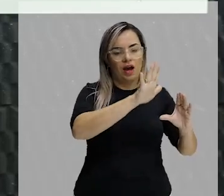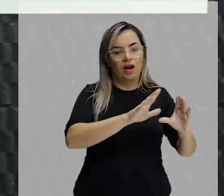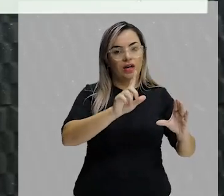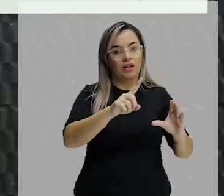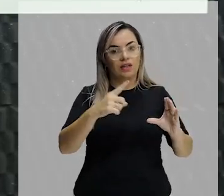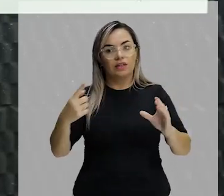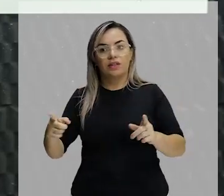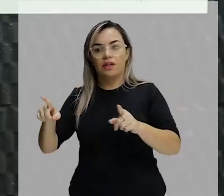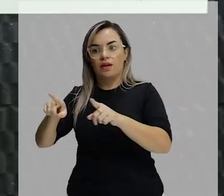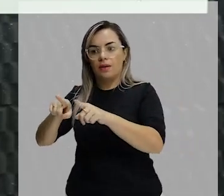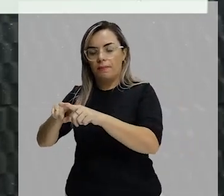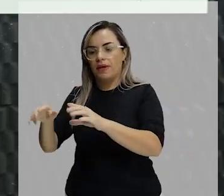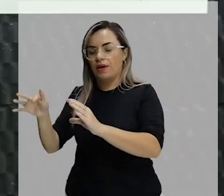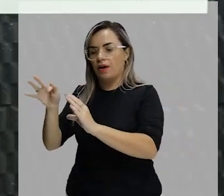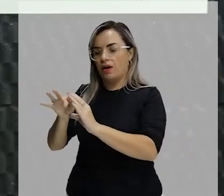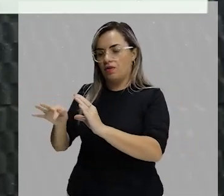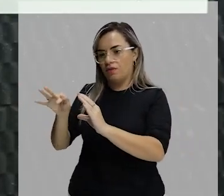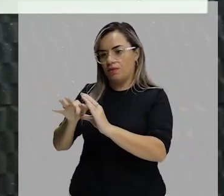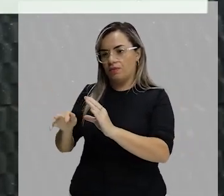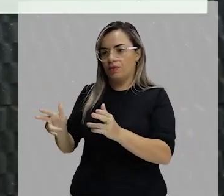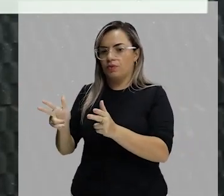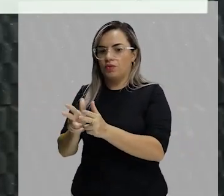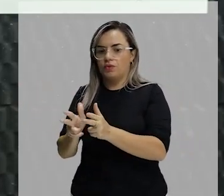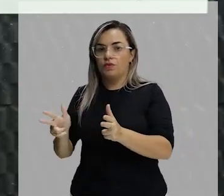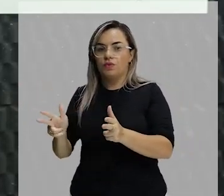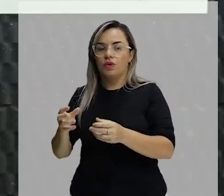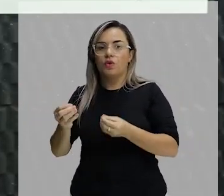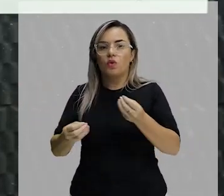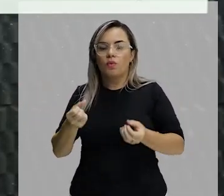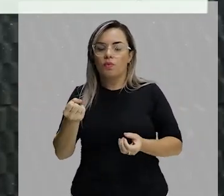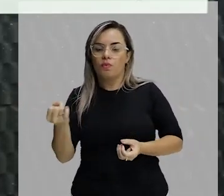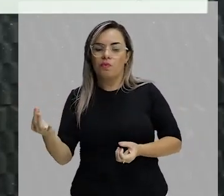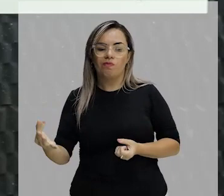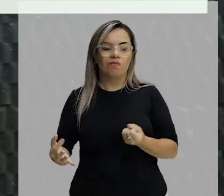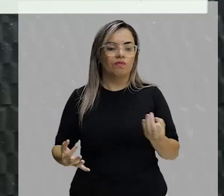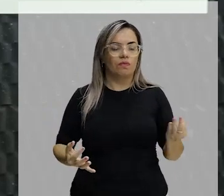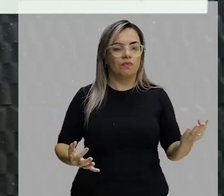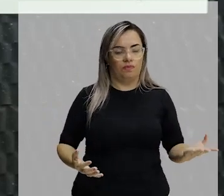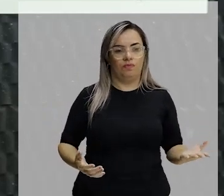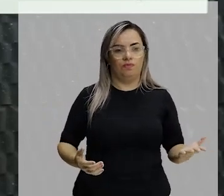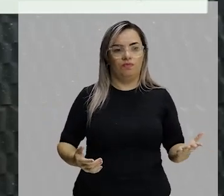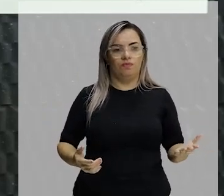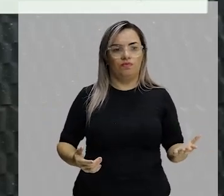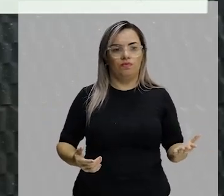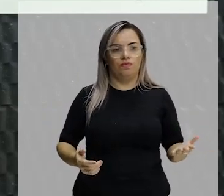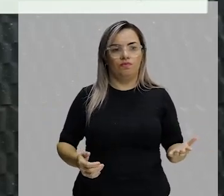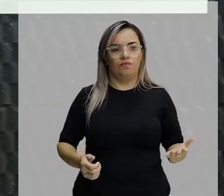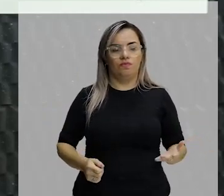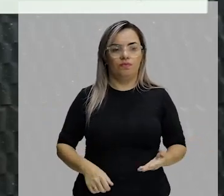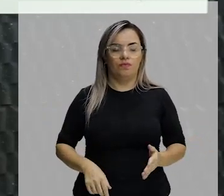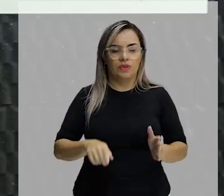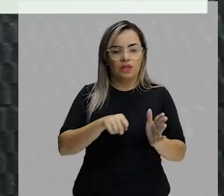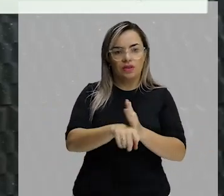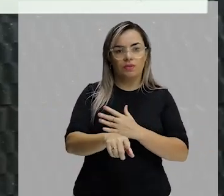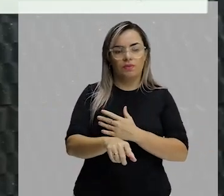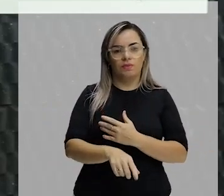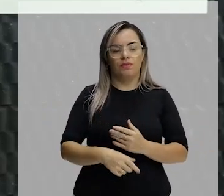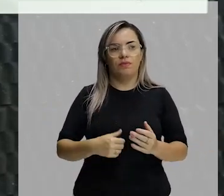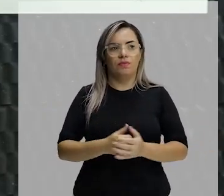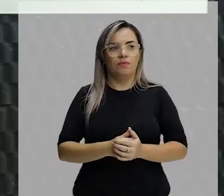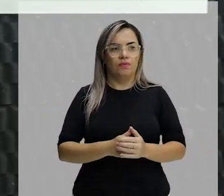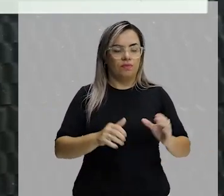volume. Tá? Porque às vezes o aluno tem dificuldade de identificar isso nas questões. Tá? Então, a área